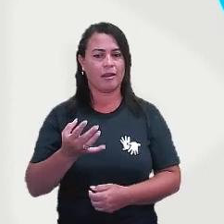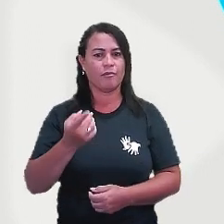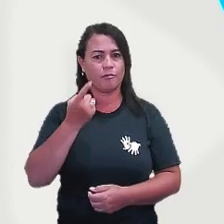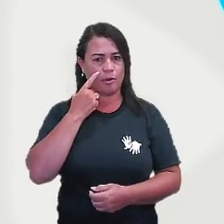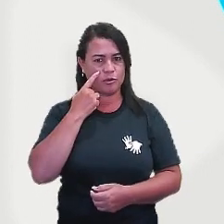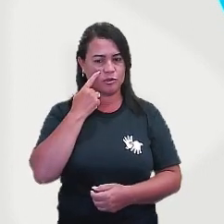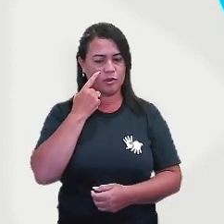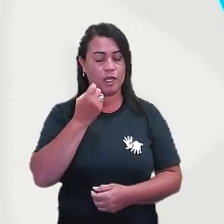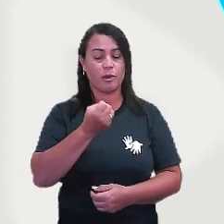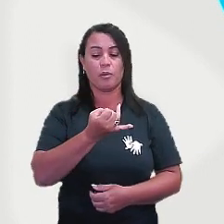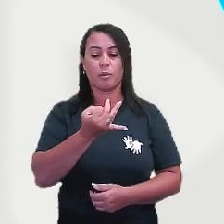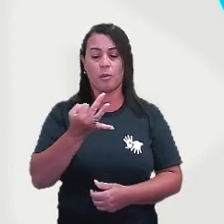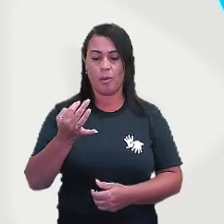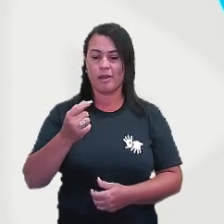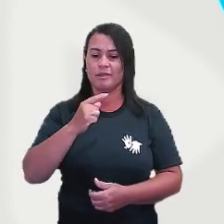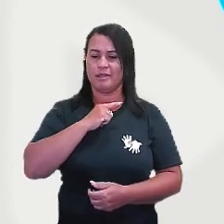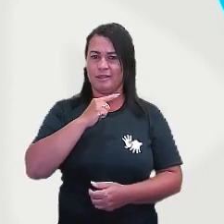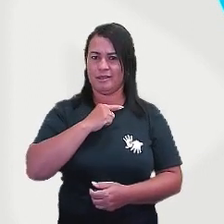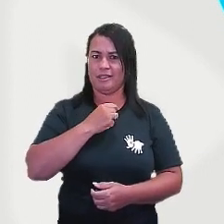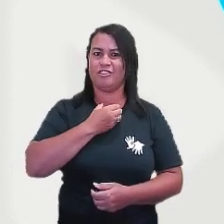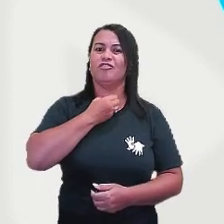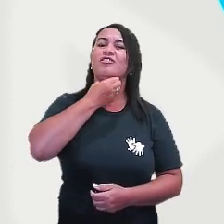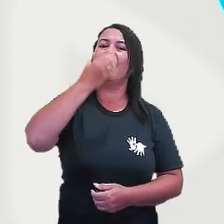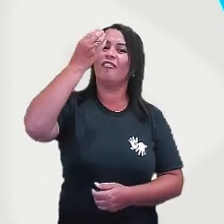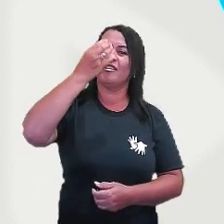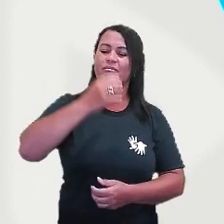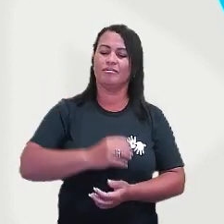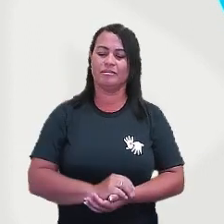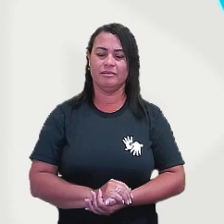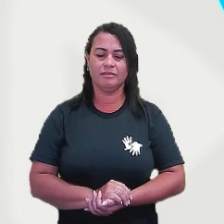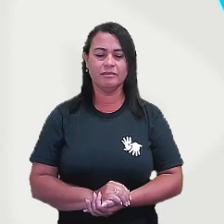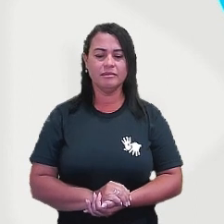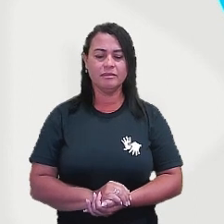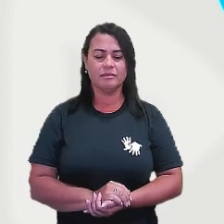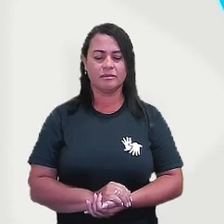Vamos contar quantas girafas tem no quadro?